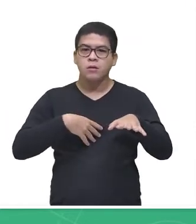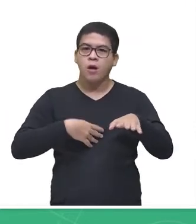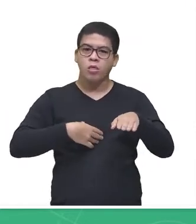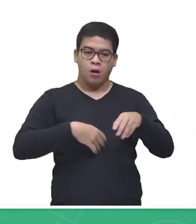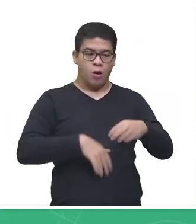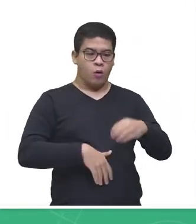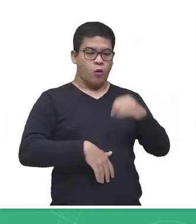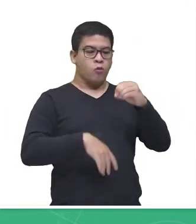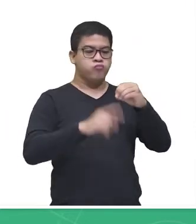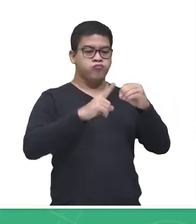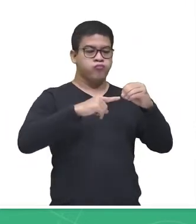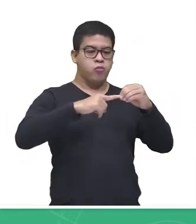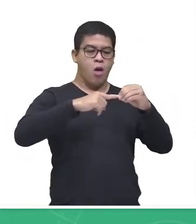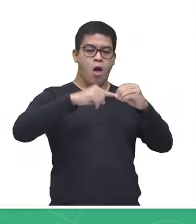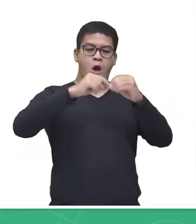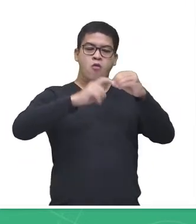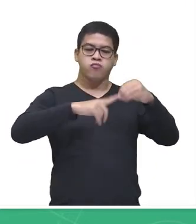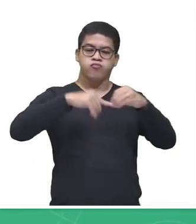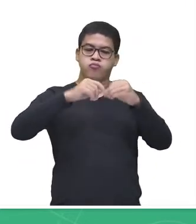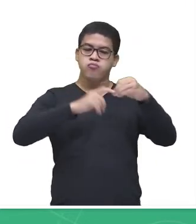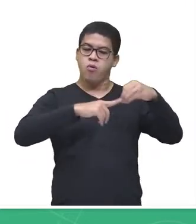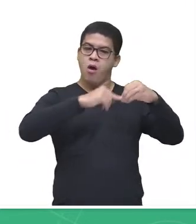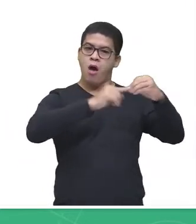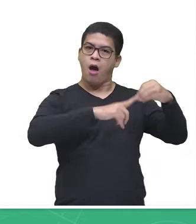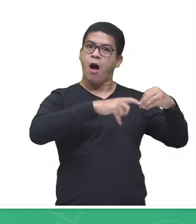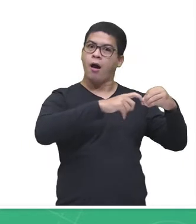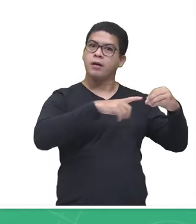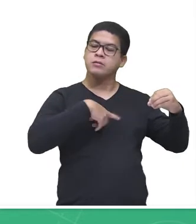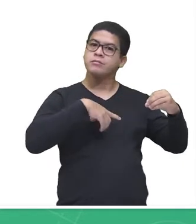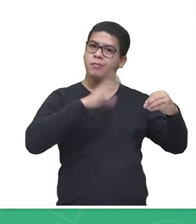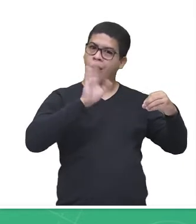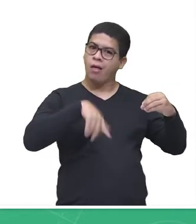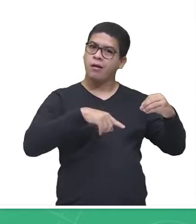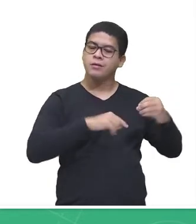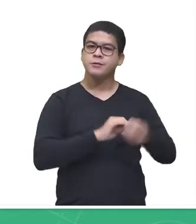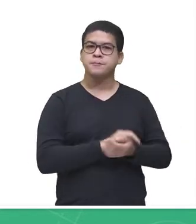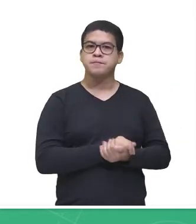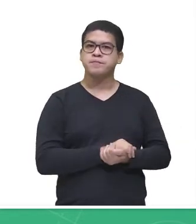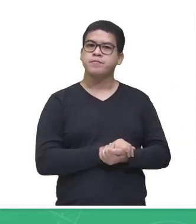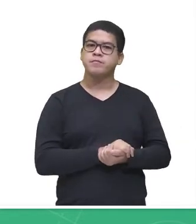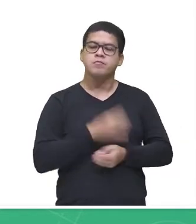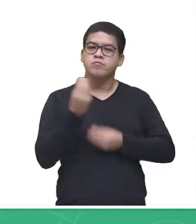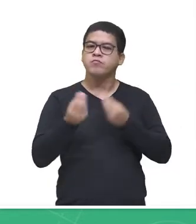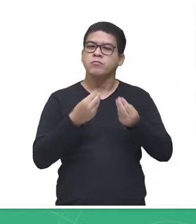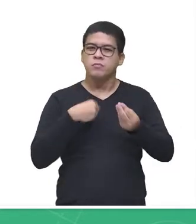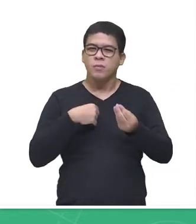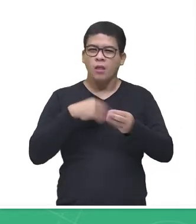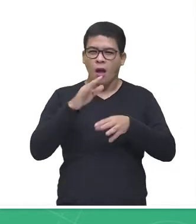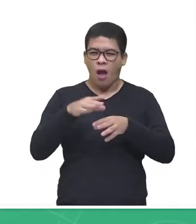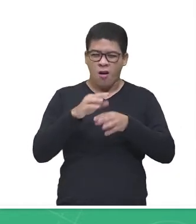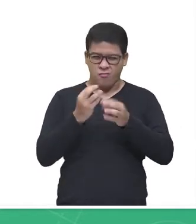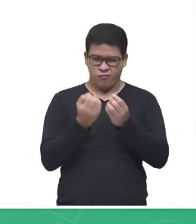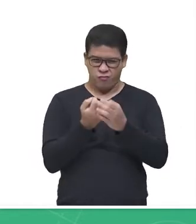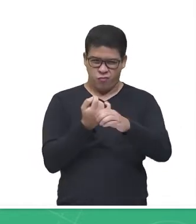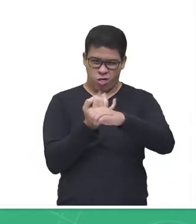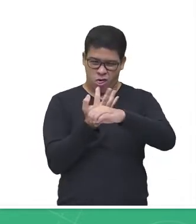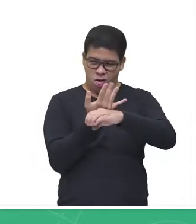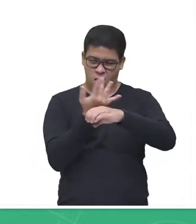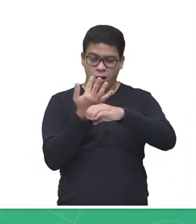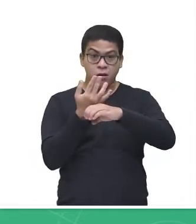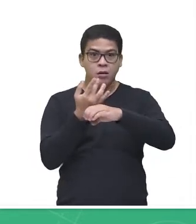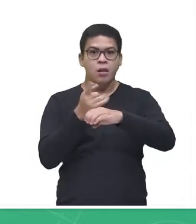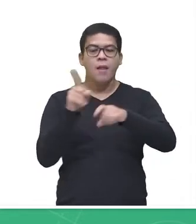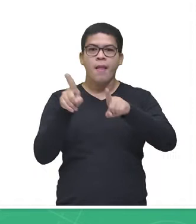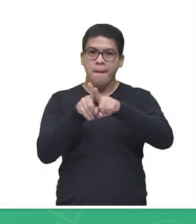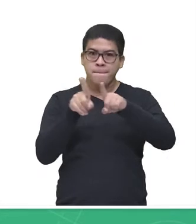ter cílios, que são esses pequenos fragmentos aqui, olha, que também são utilizados para locomoção, tá?